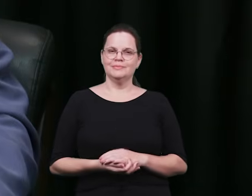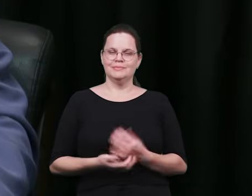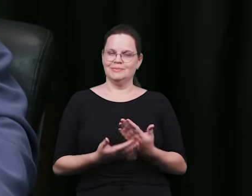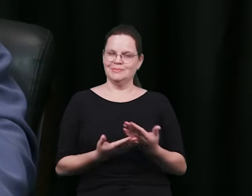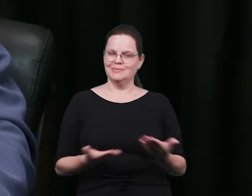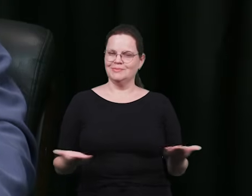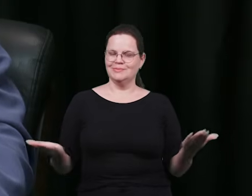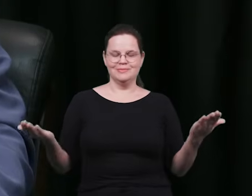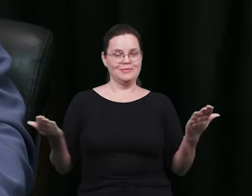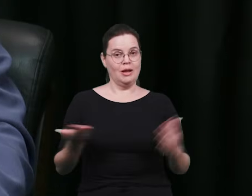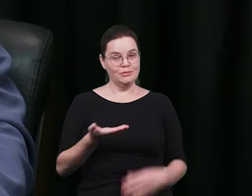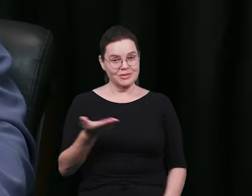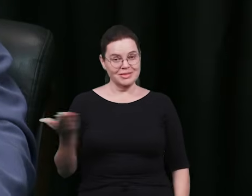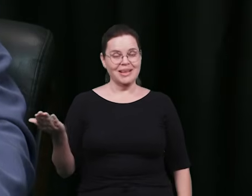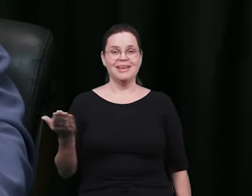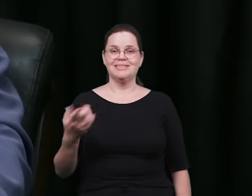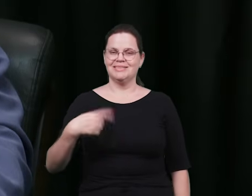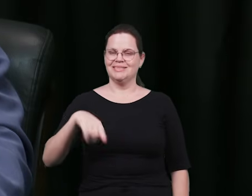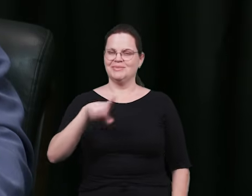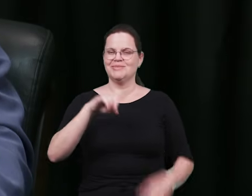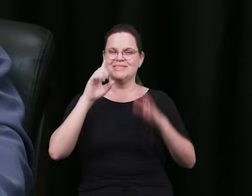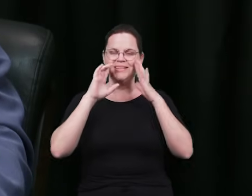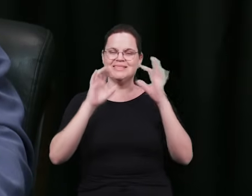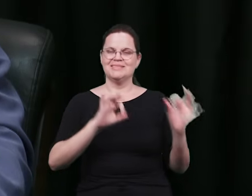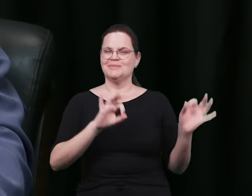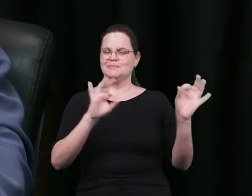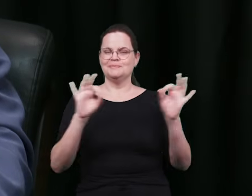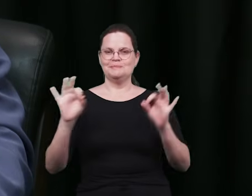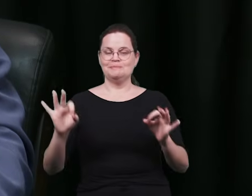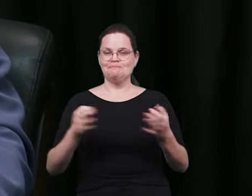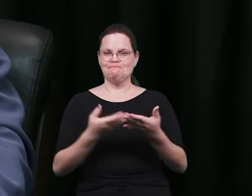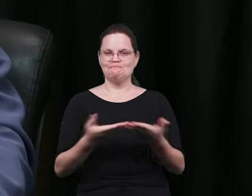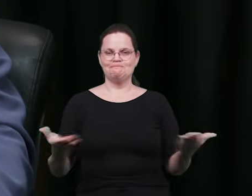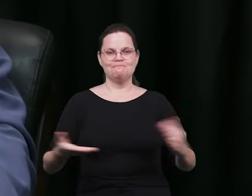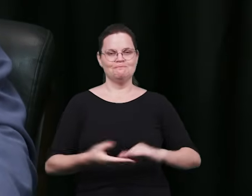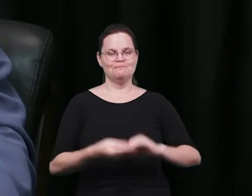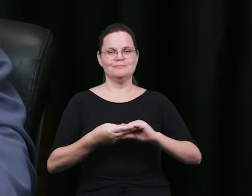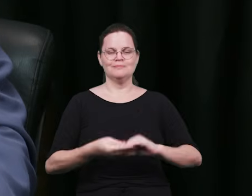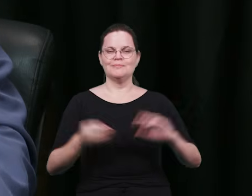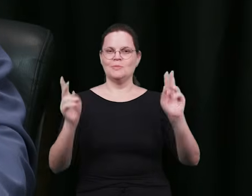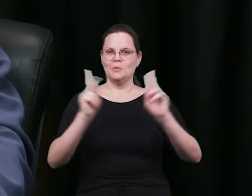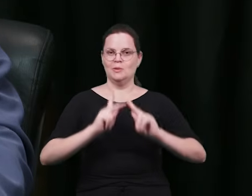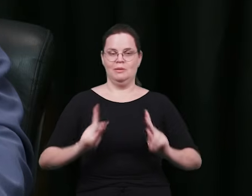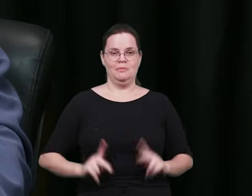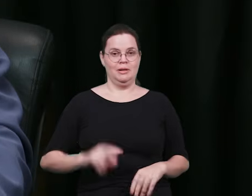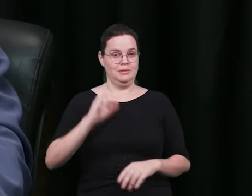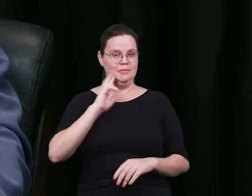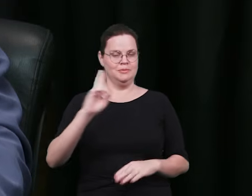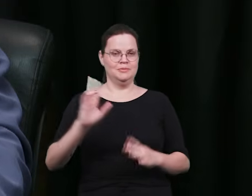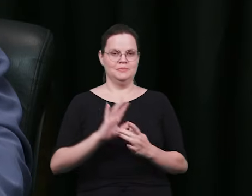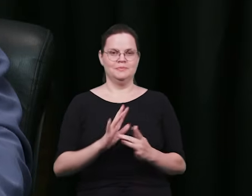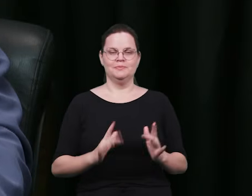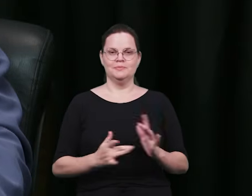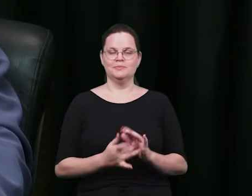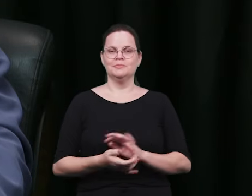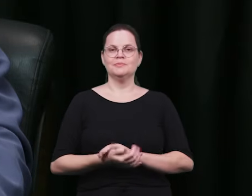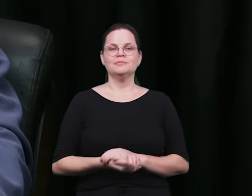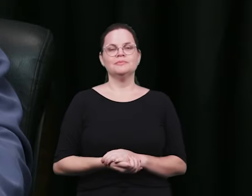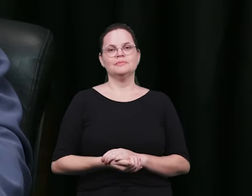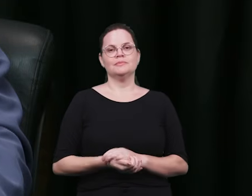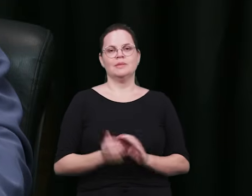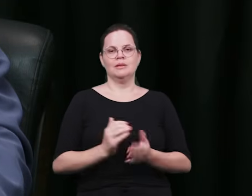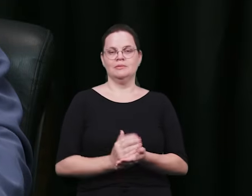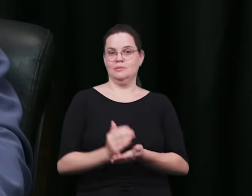Meus queridos irmãos, nós queremos saudá-los com a paz do Senhor Jesus. Esse é o